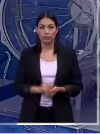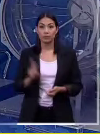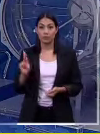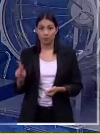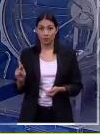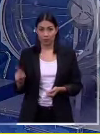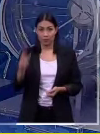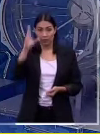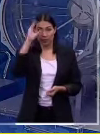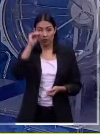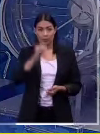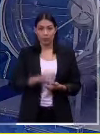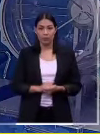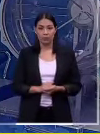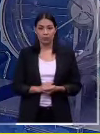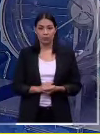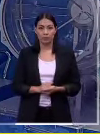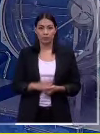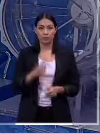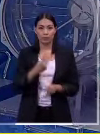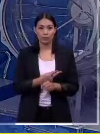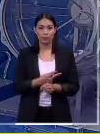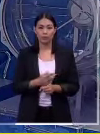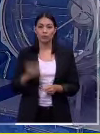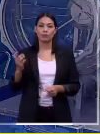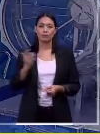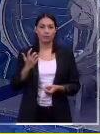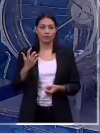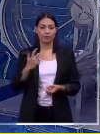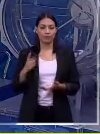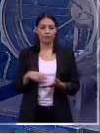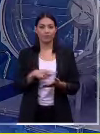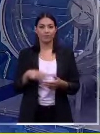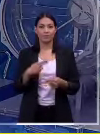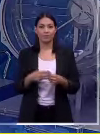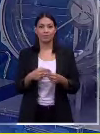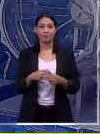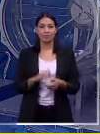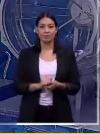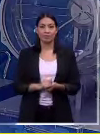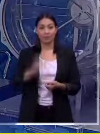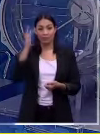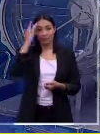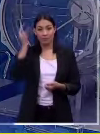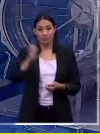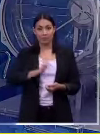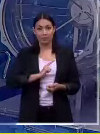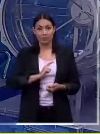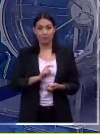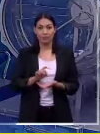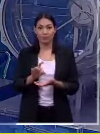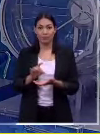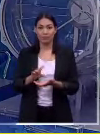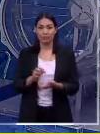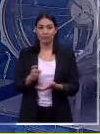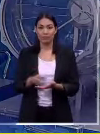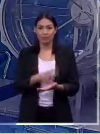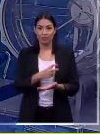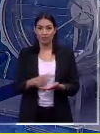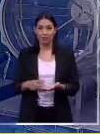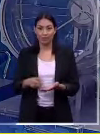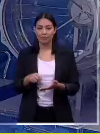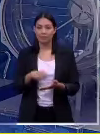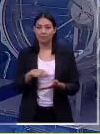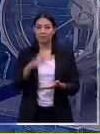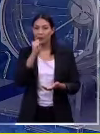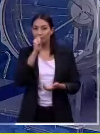Todas as noites, milhões em prêmios nas loterias Caixa. Amanhã tem sorteio da Loto Fácil, da Quina e da